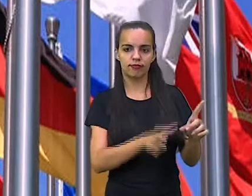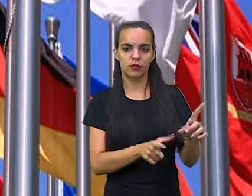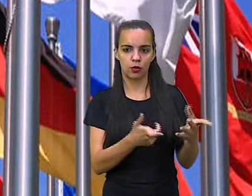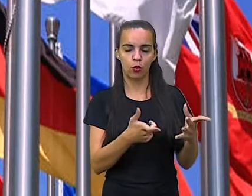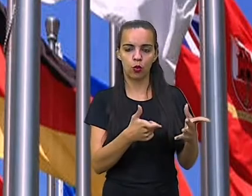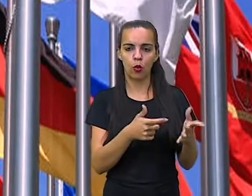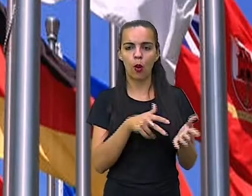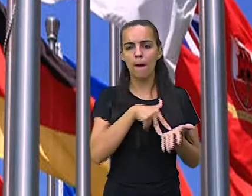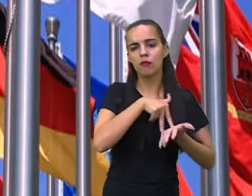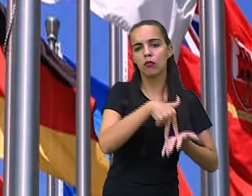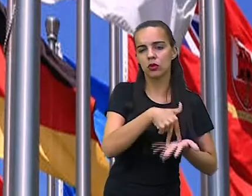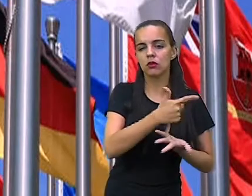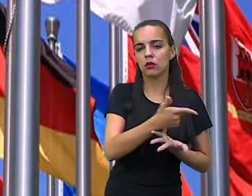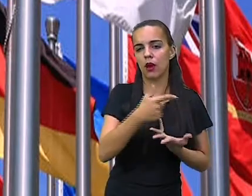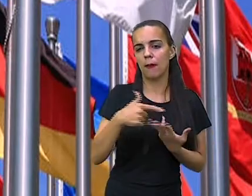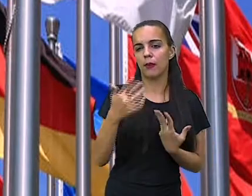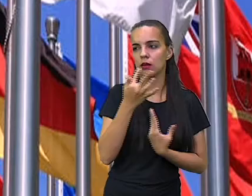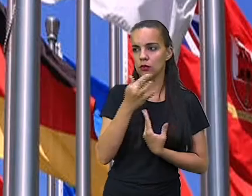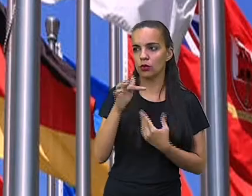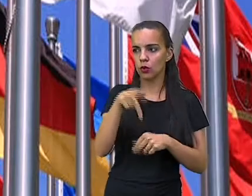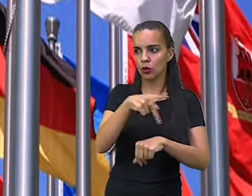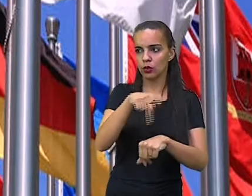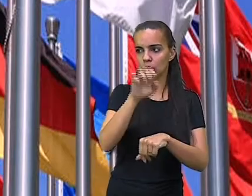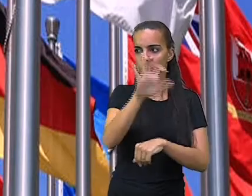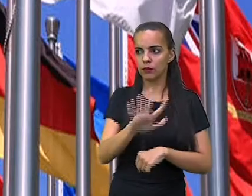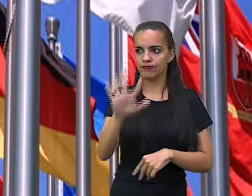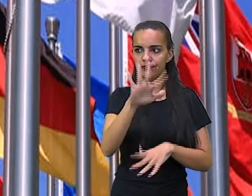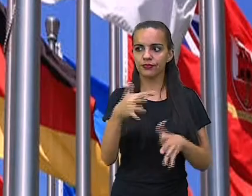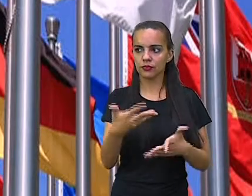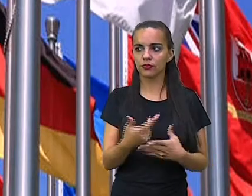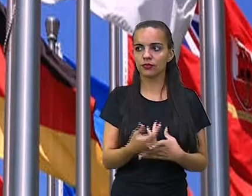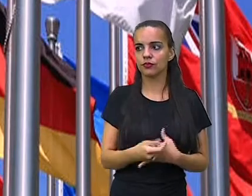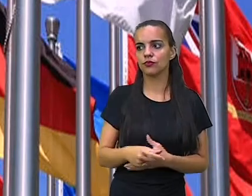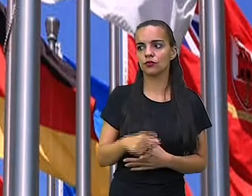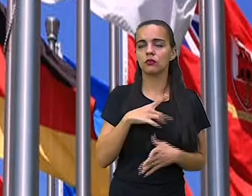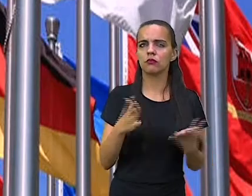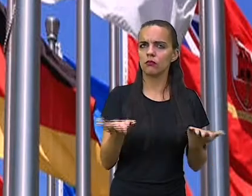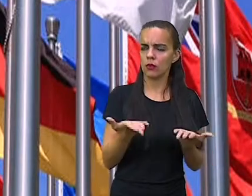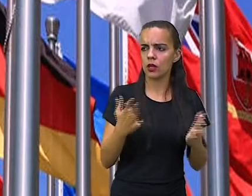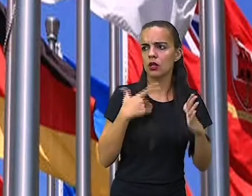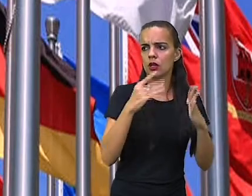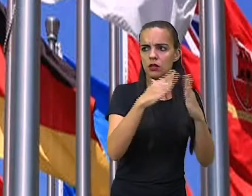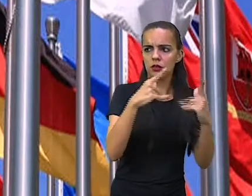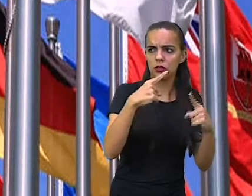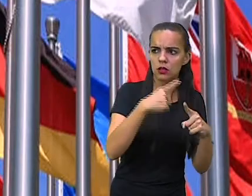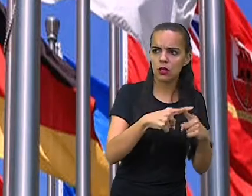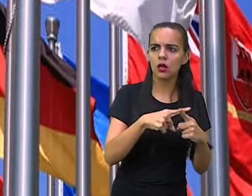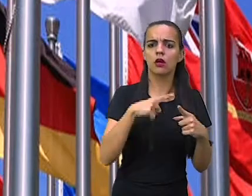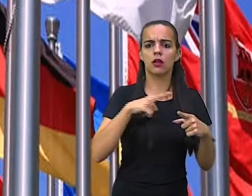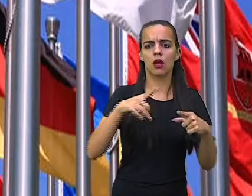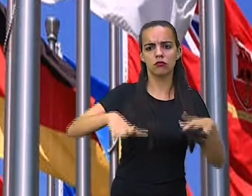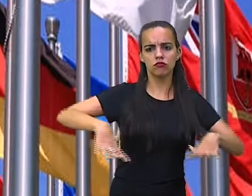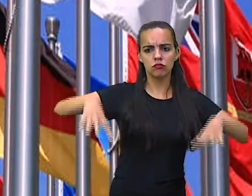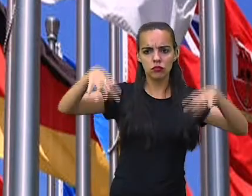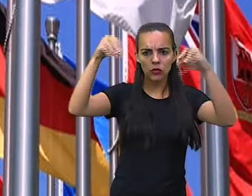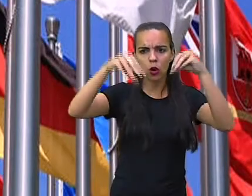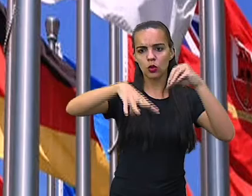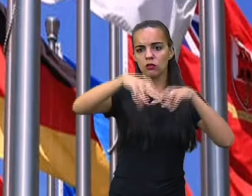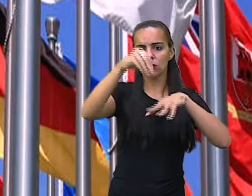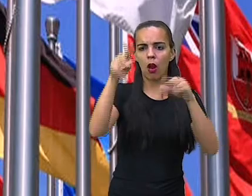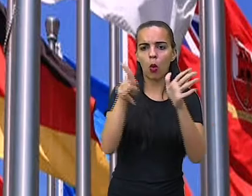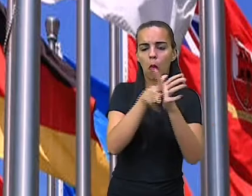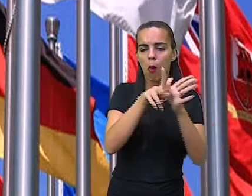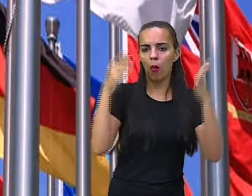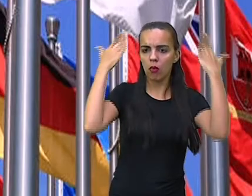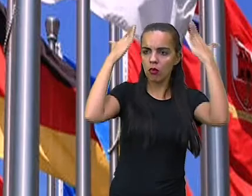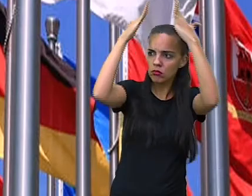dentro de Roma. Mas tem as igrejas e os palácios papais, que são